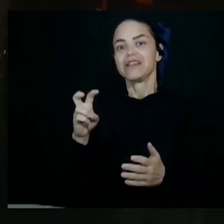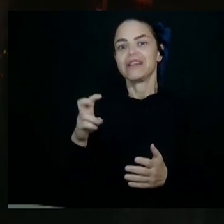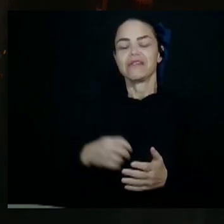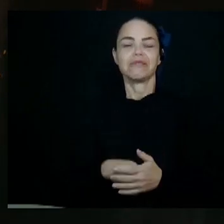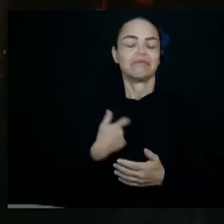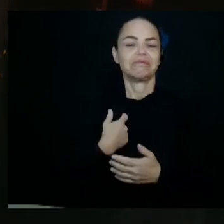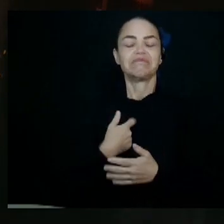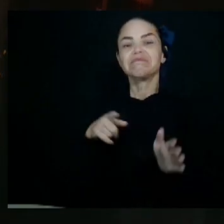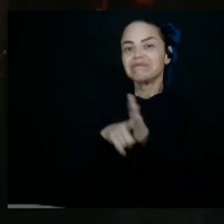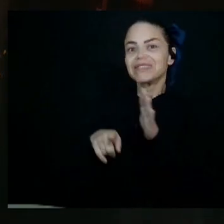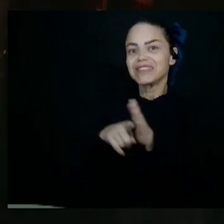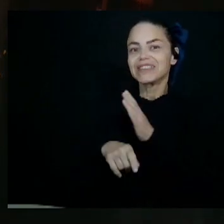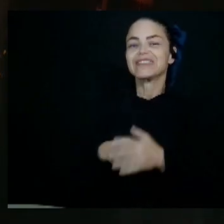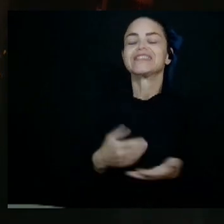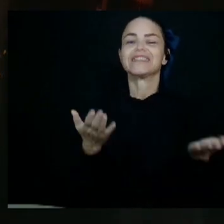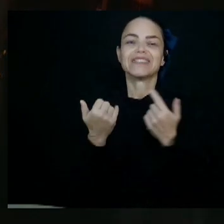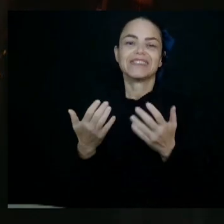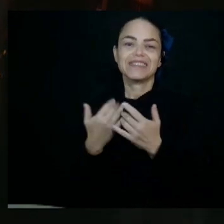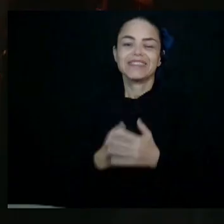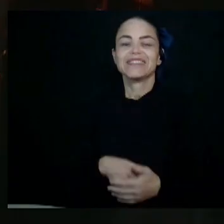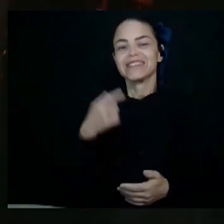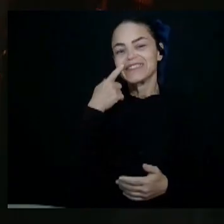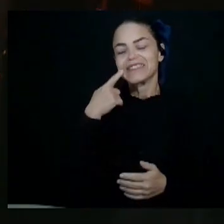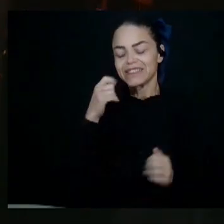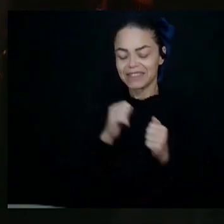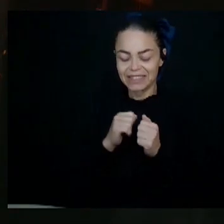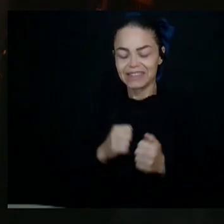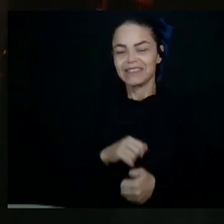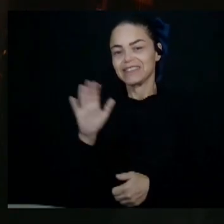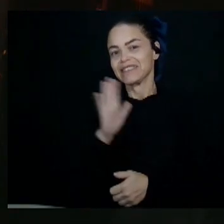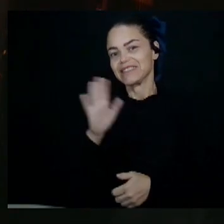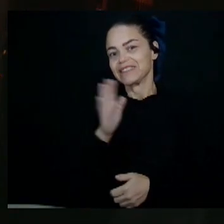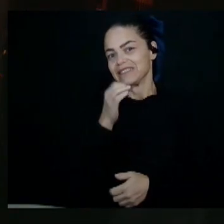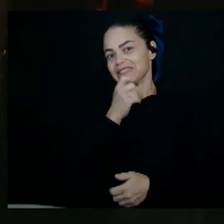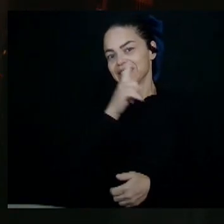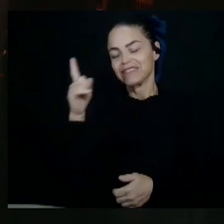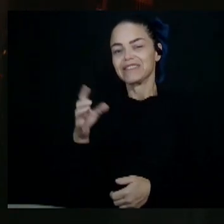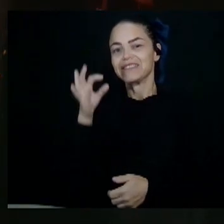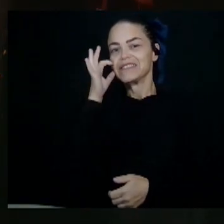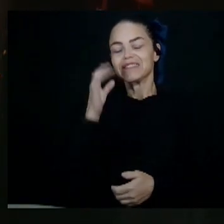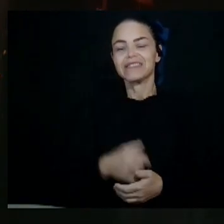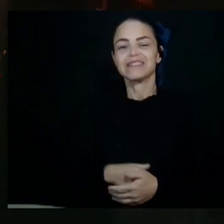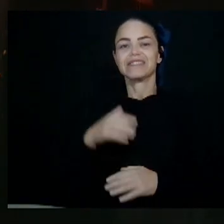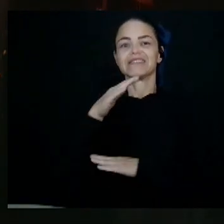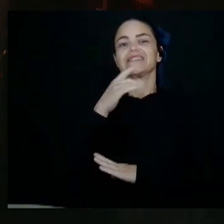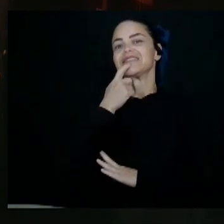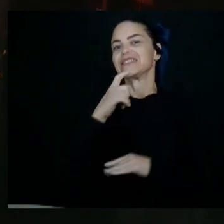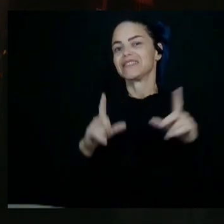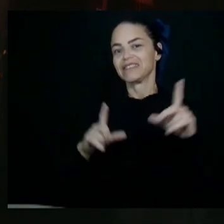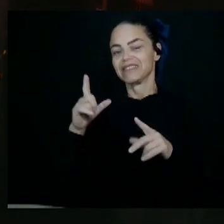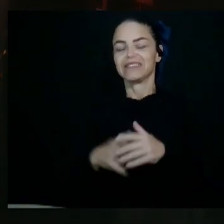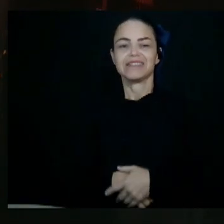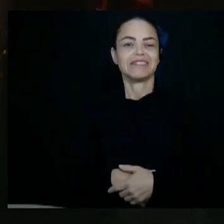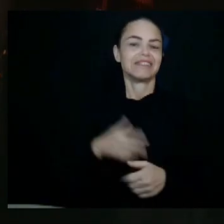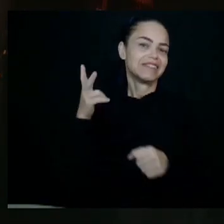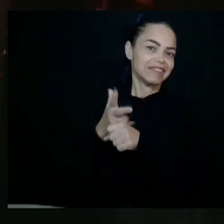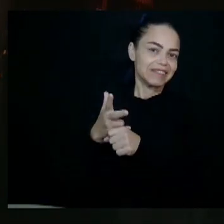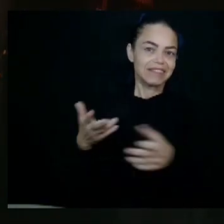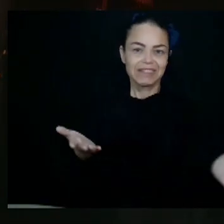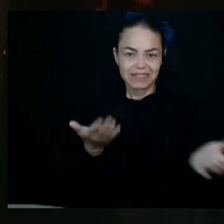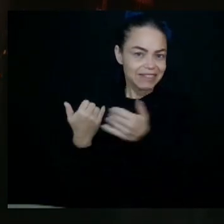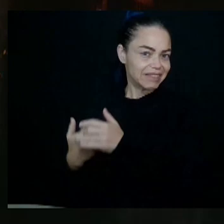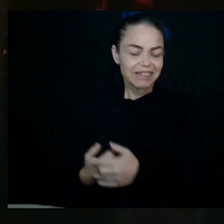vamos colocar na tela para a gente ver quem é que está conosco. Muito bom dia, estamos ao vivo, TV Câmara Campinas, Estúdio Câmara. Estamos falando